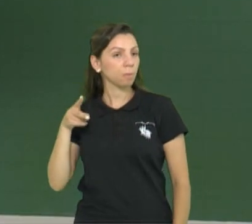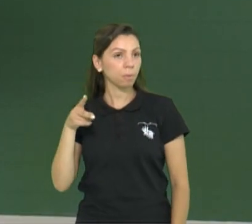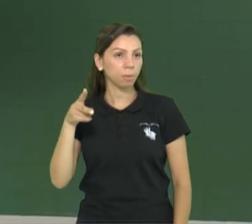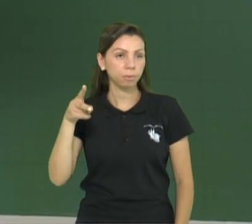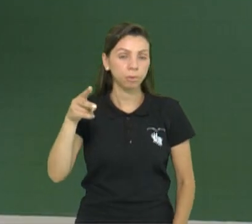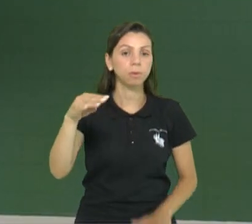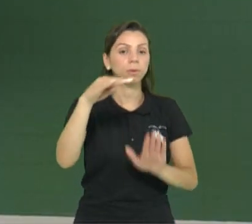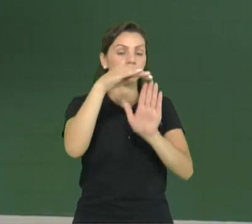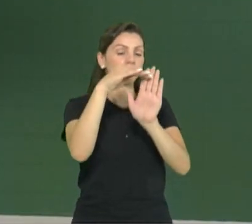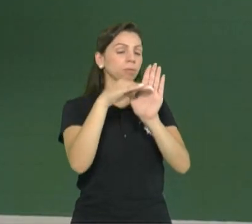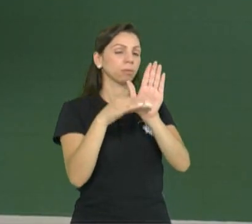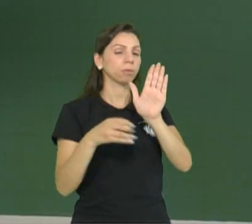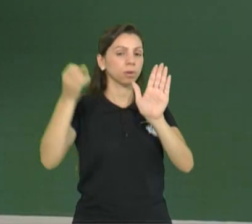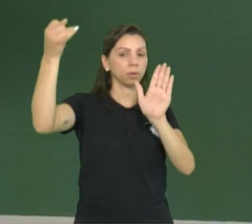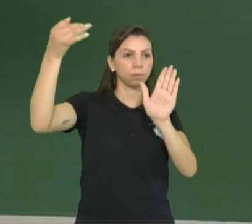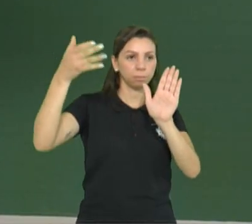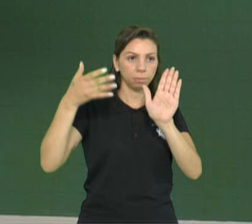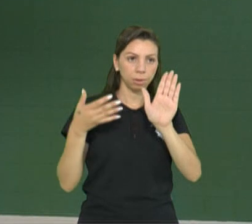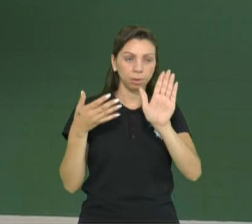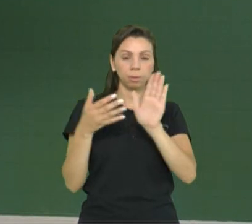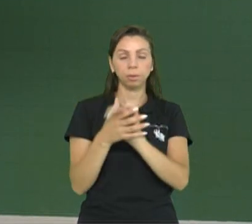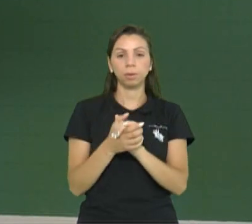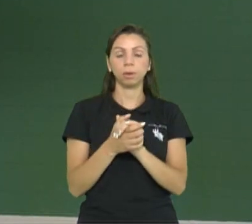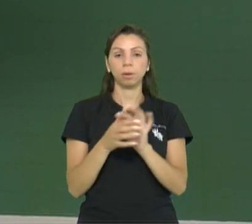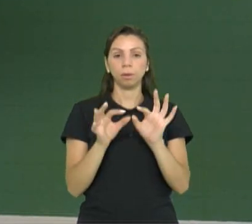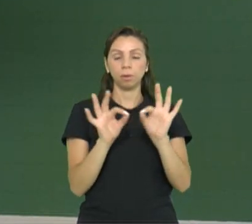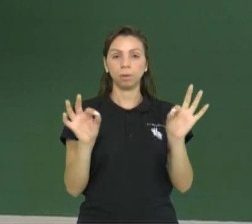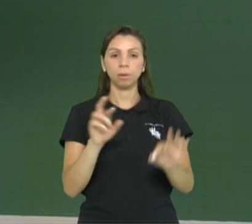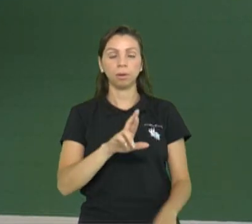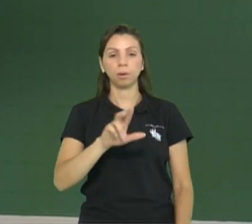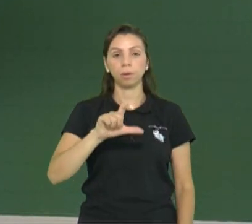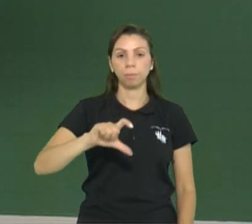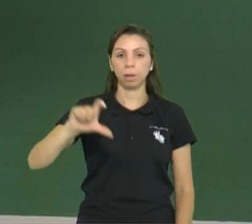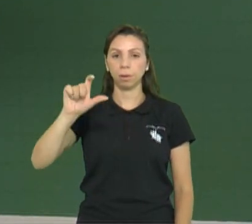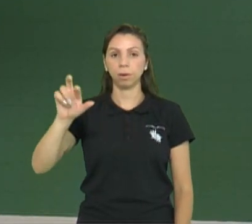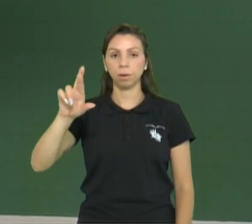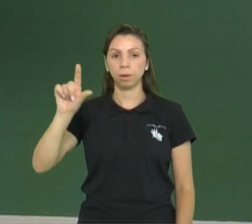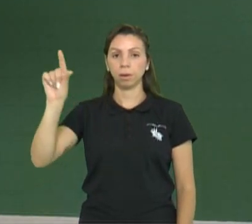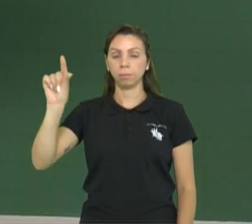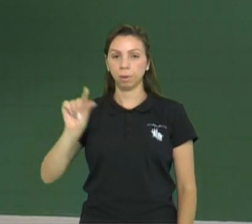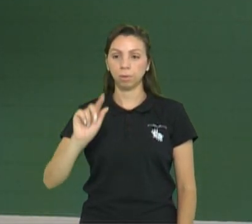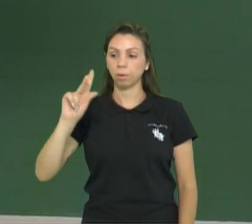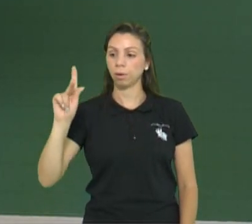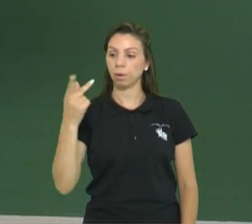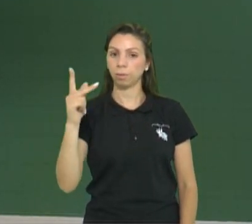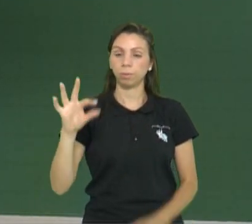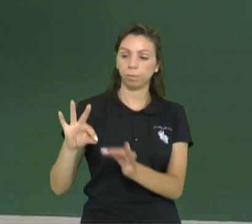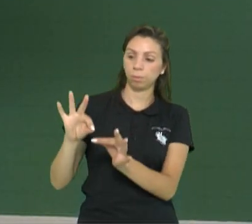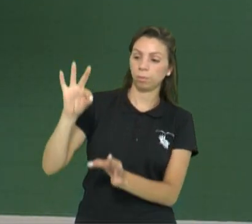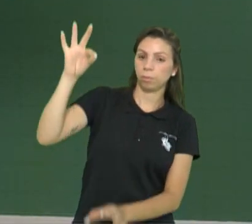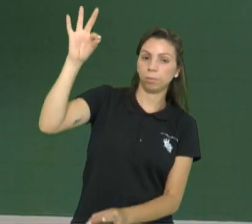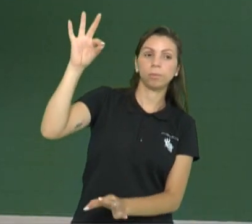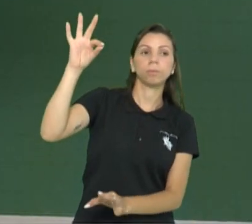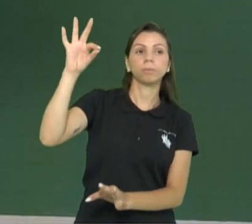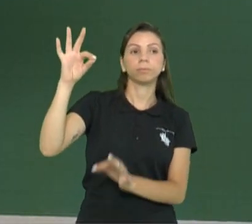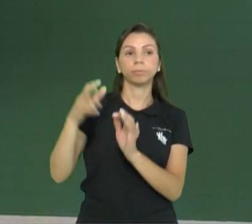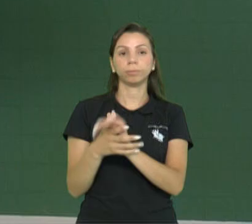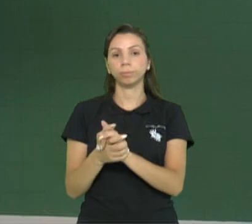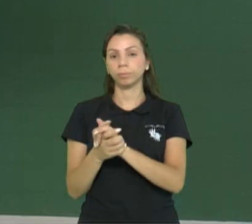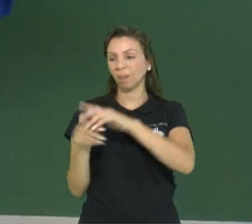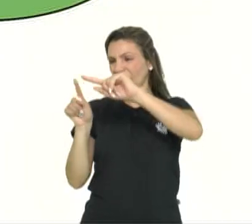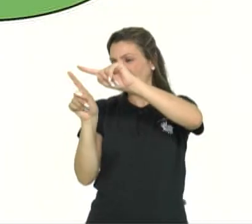os elementos que eu já conversei com vocês, o raio maior, o raio menor, a altura e essa